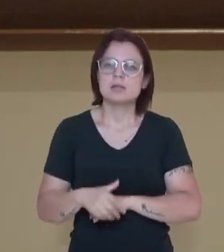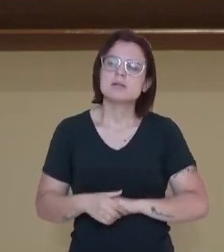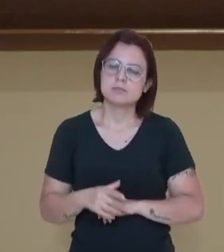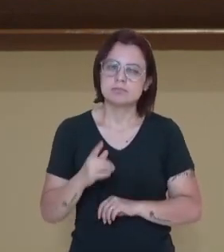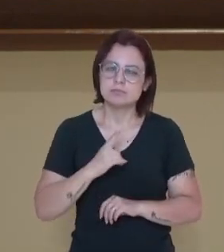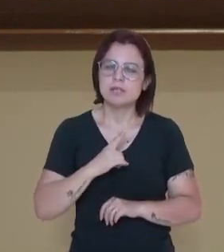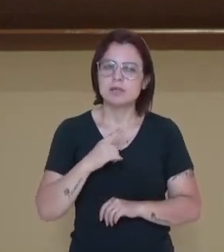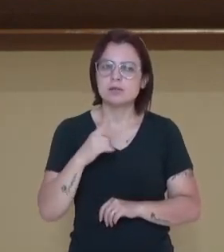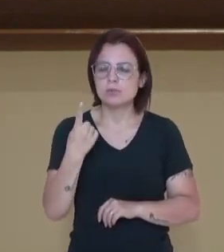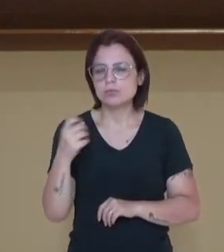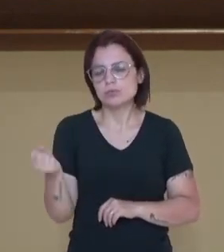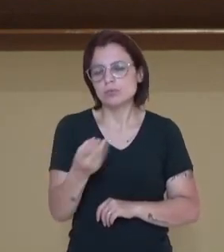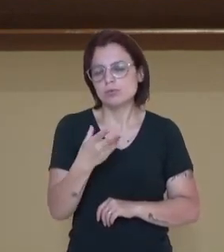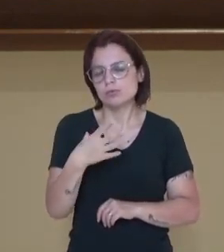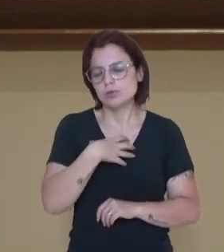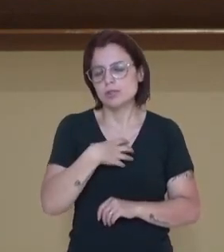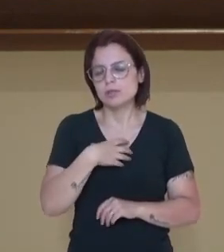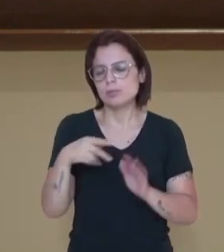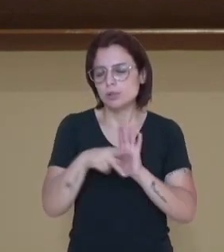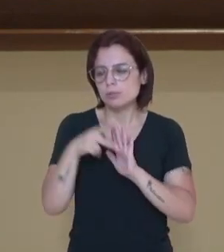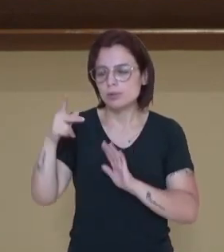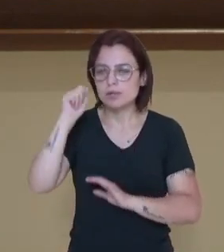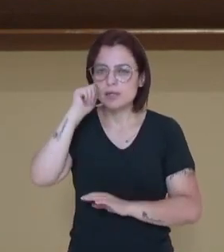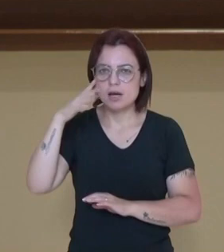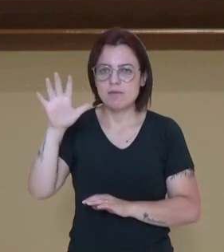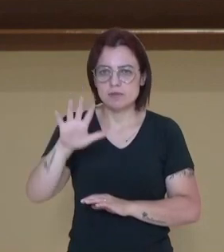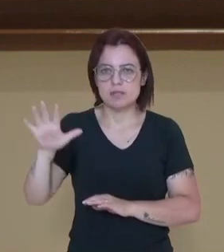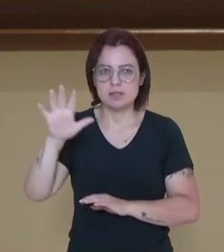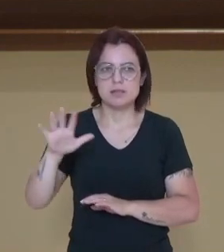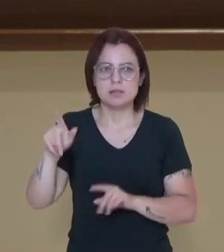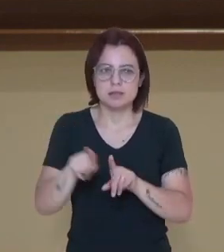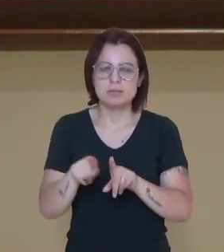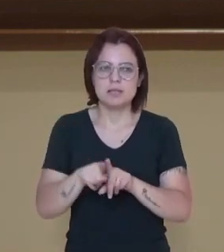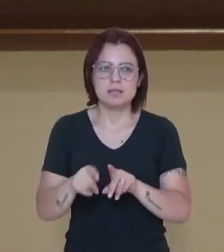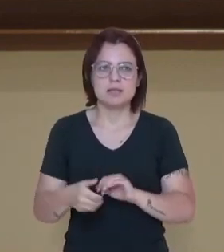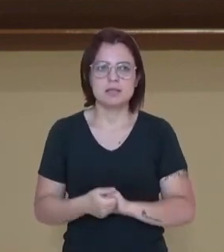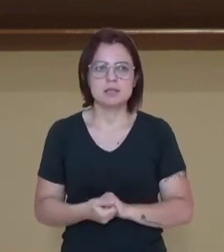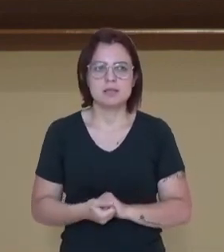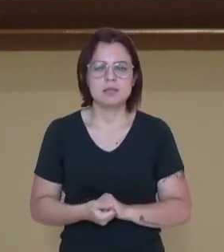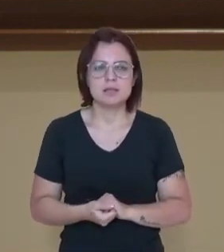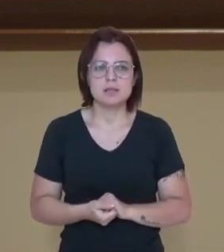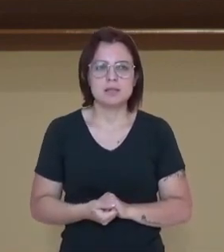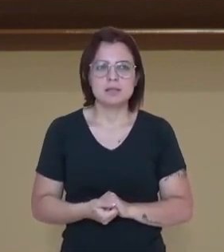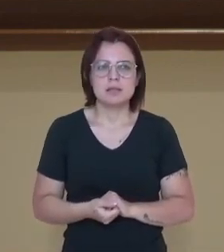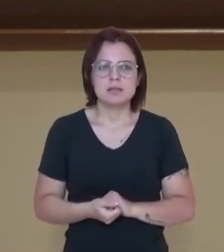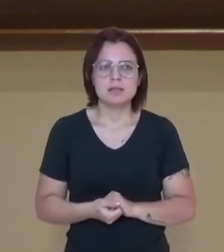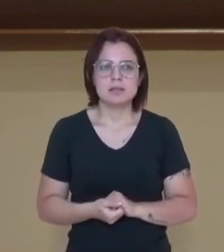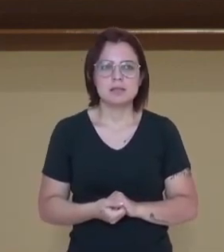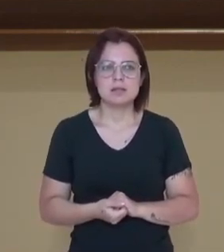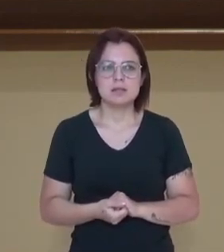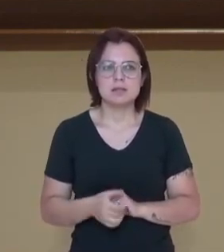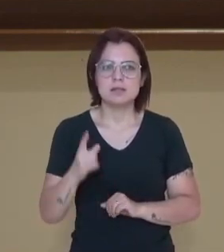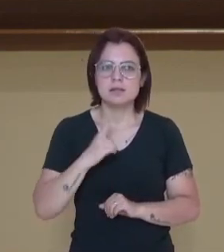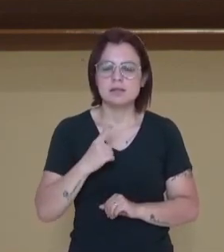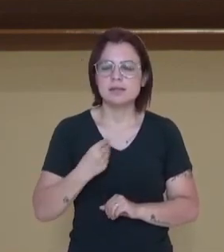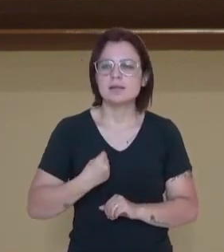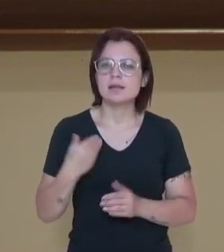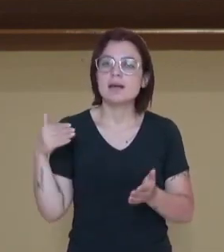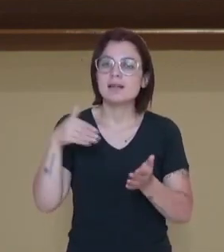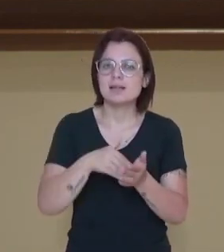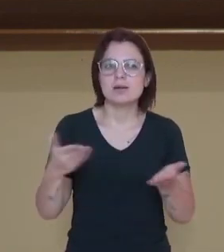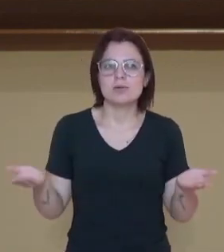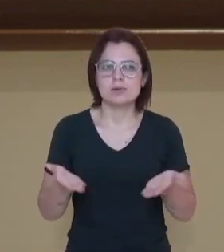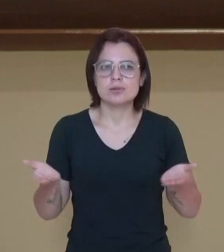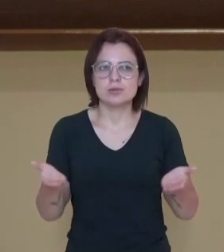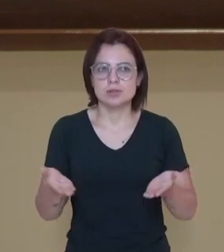musical também, oriundo da cultura afrodescendente americana, e que está presente até os dias